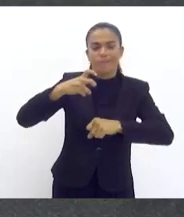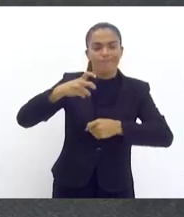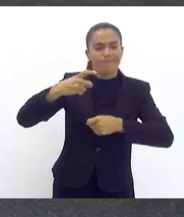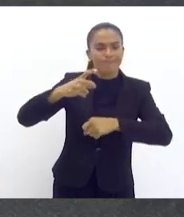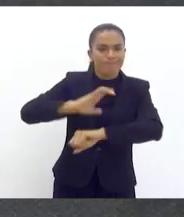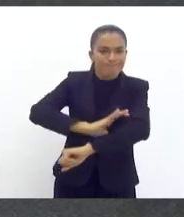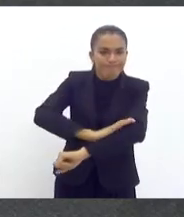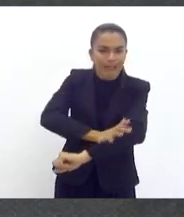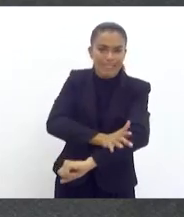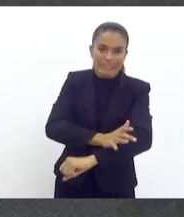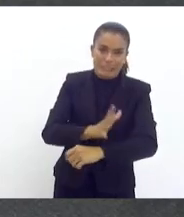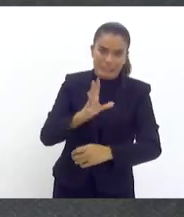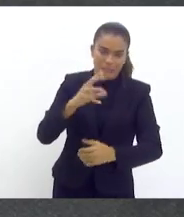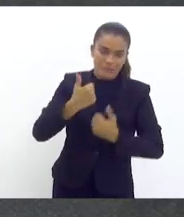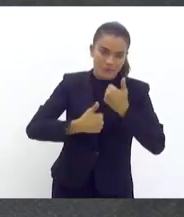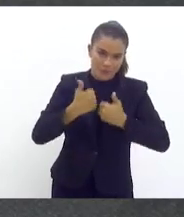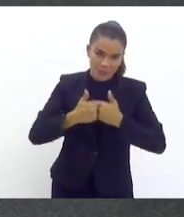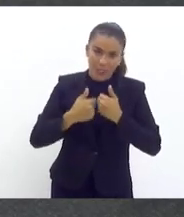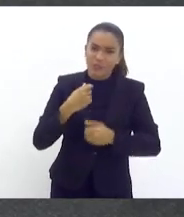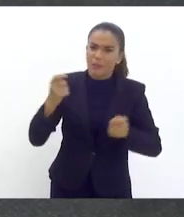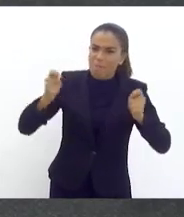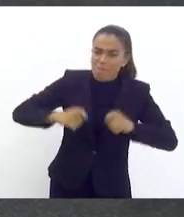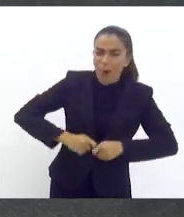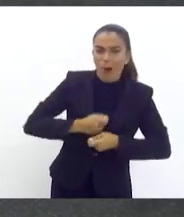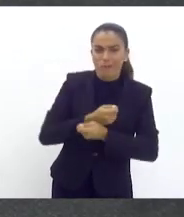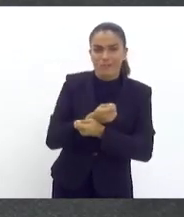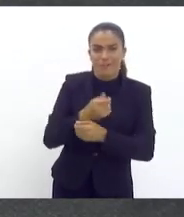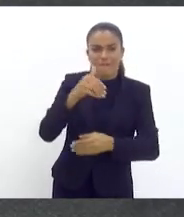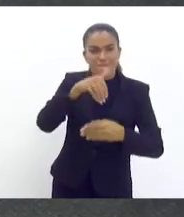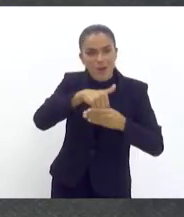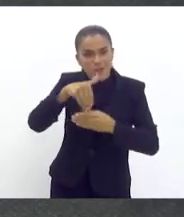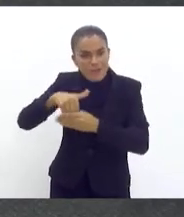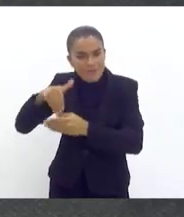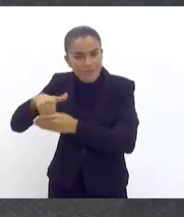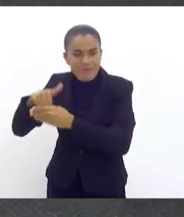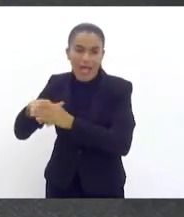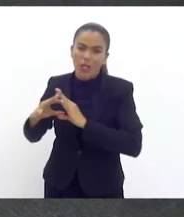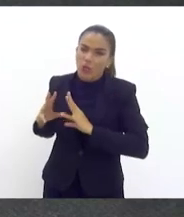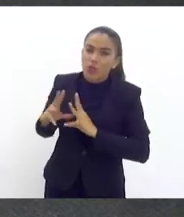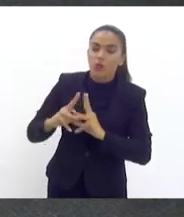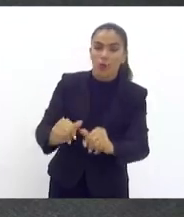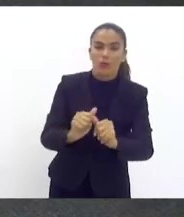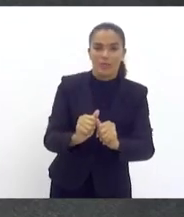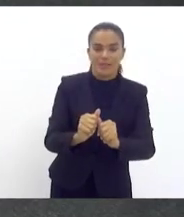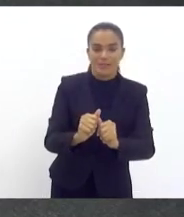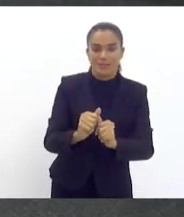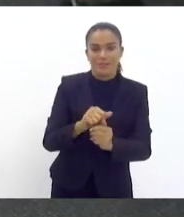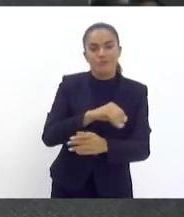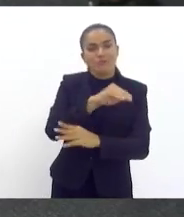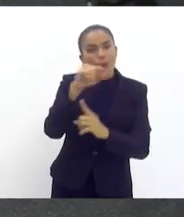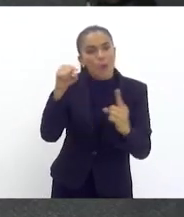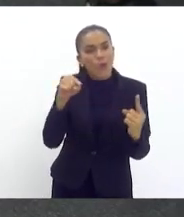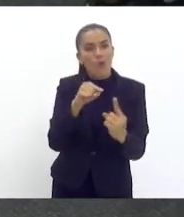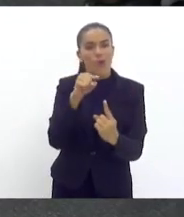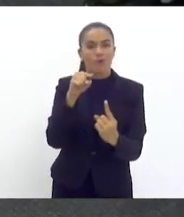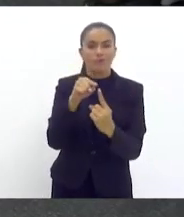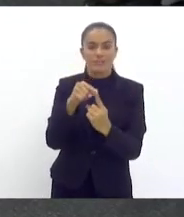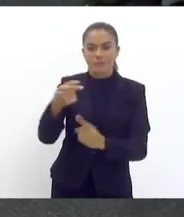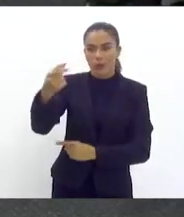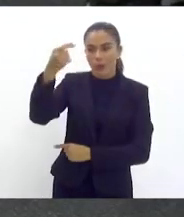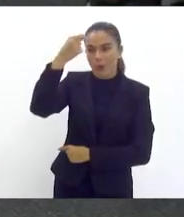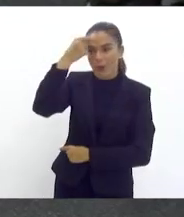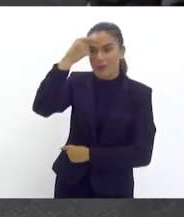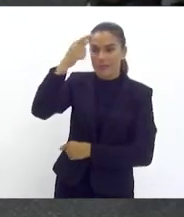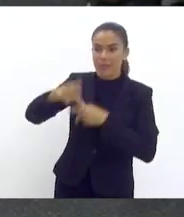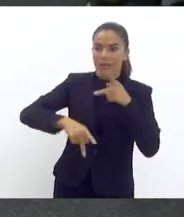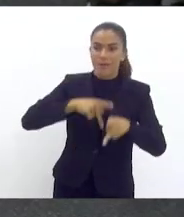possa trazer ao plenário da Casa Legislativa e votar todas elas, no sentido de conscientizar o